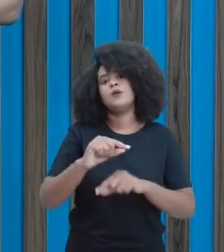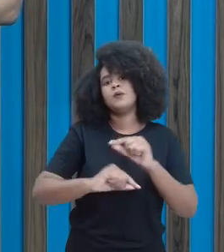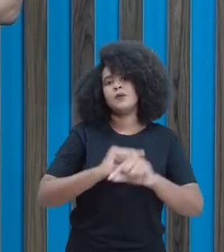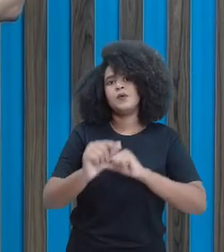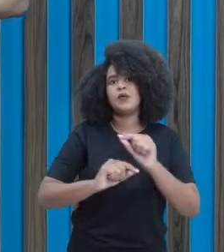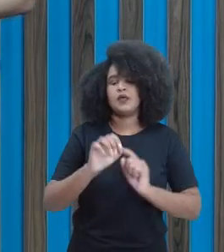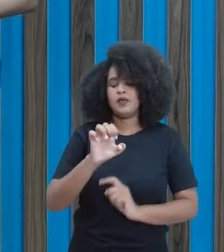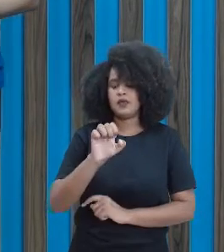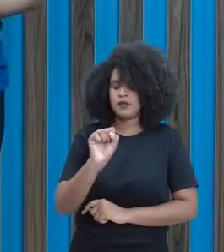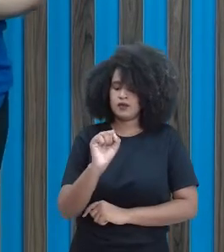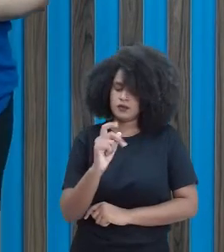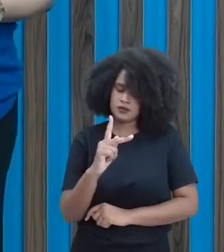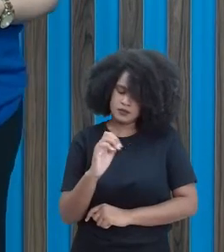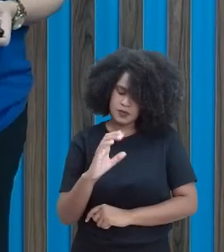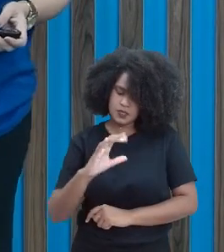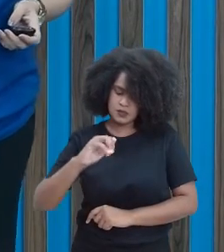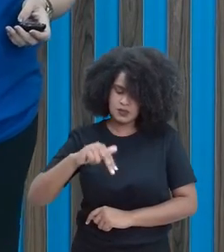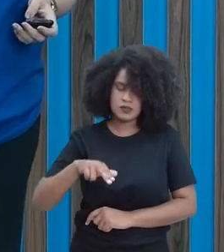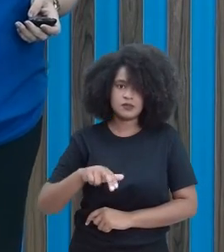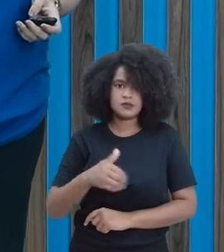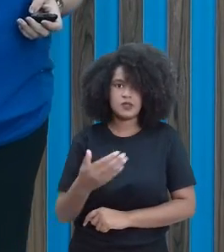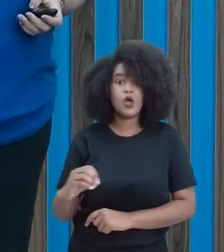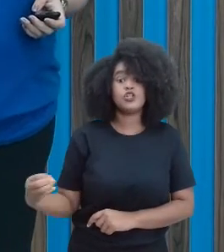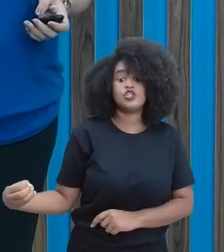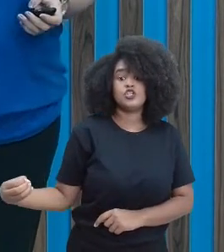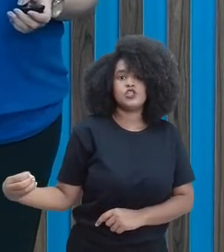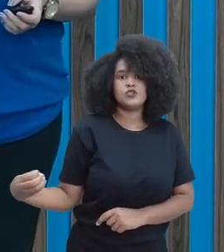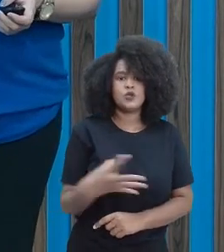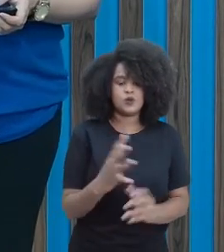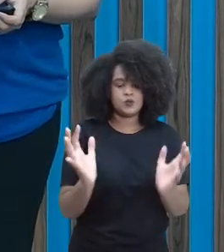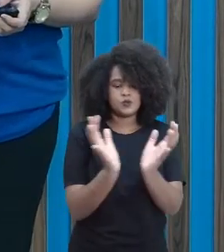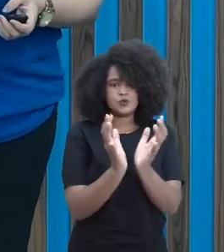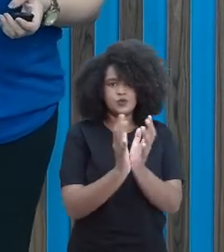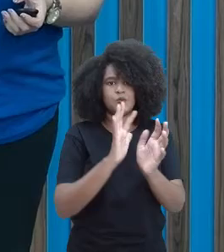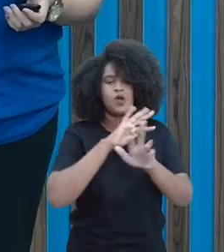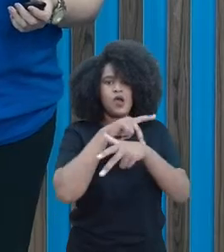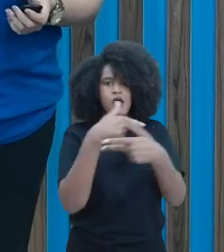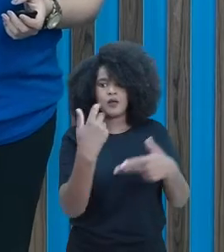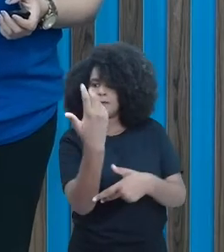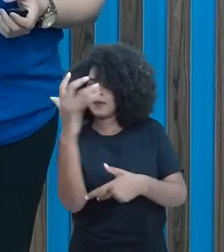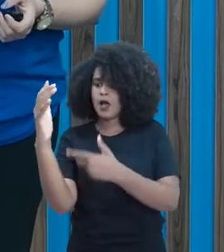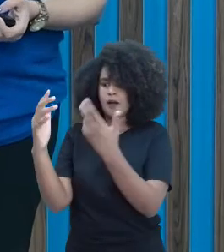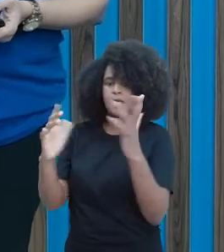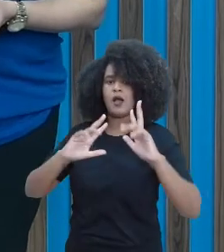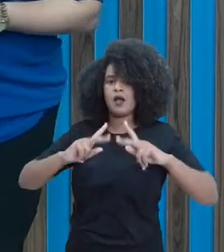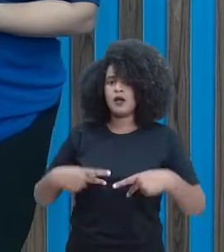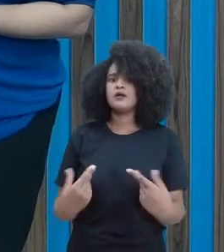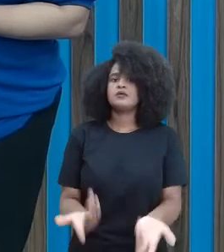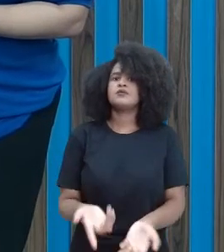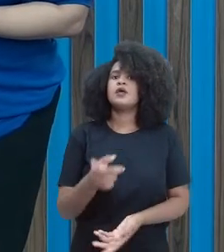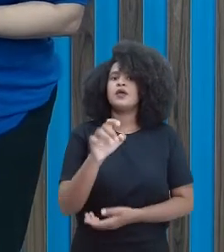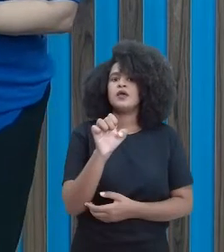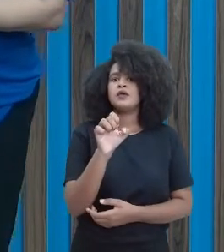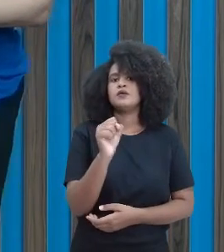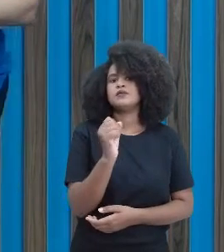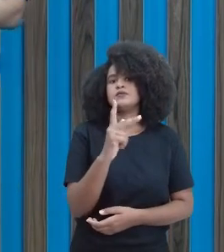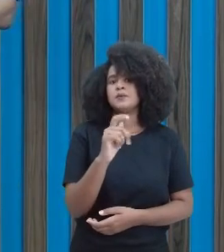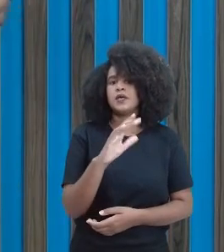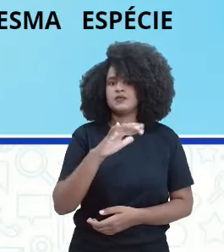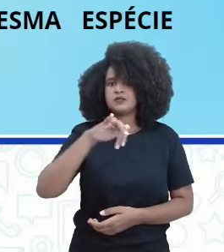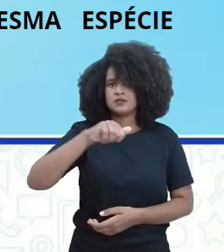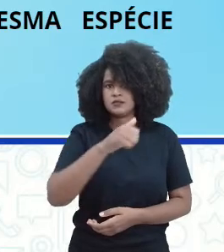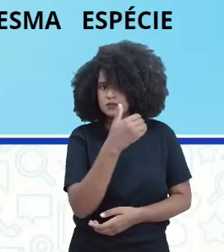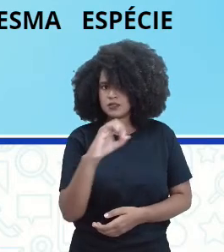processo de formação de novas espécies. E o que é que acontece nessa especiação, ó?